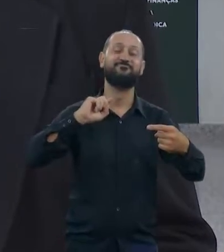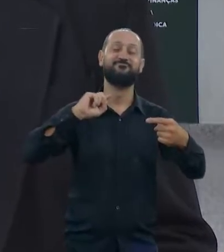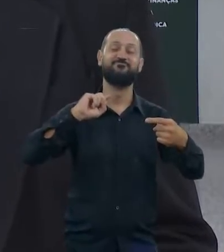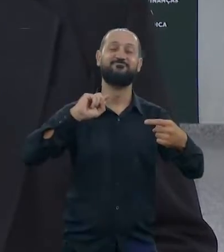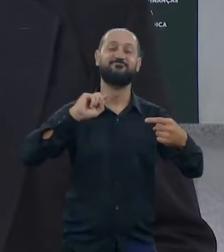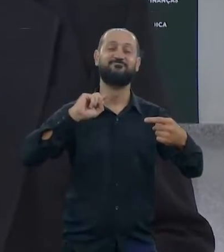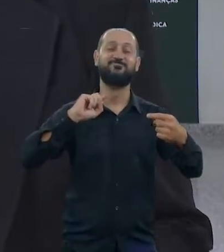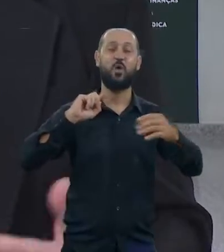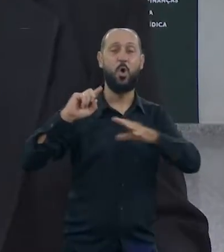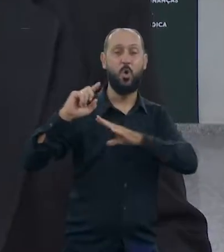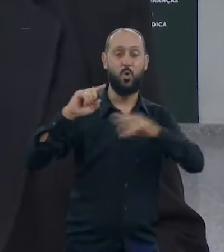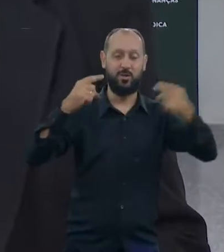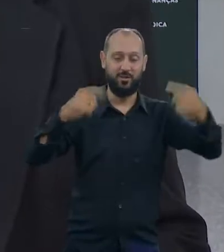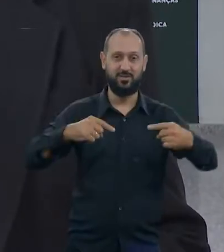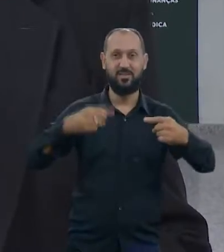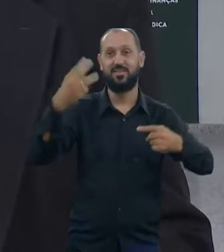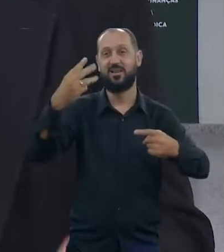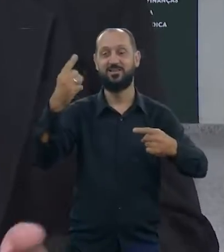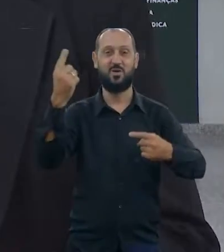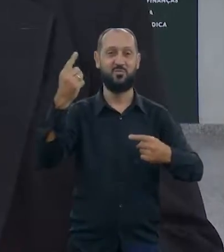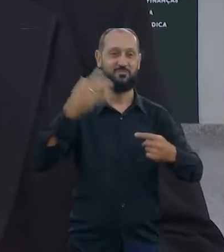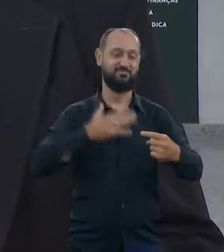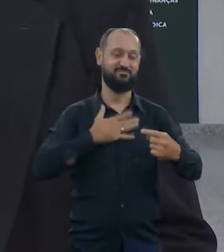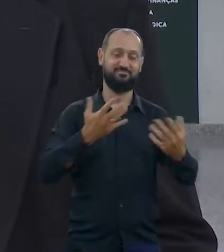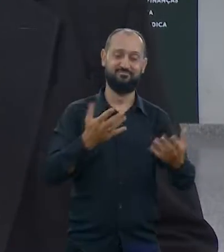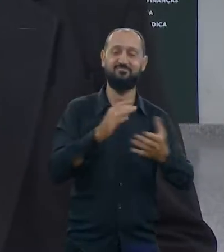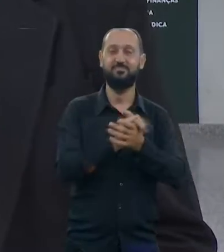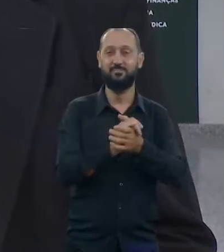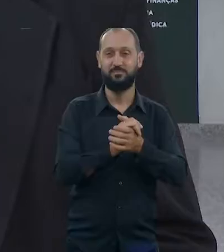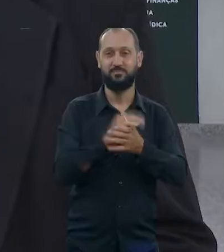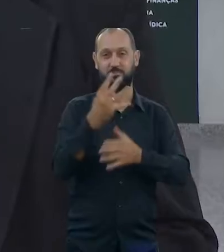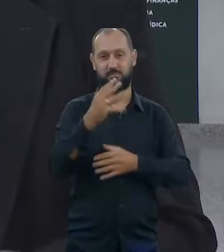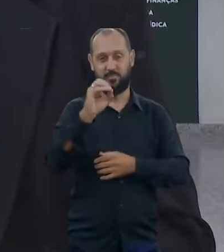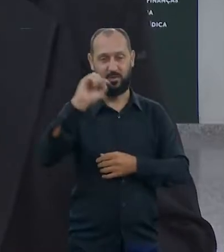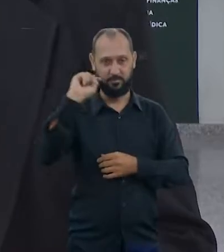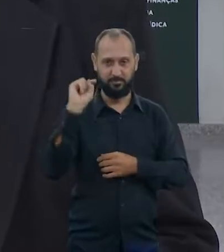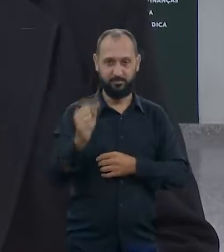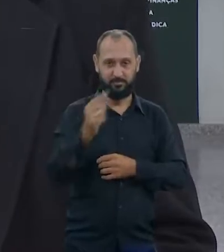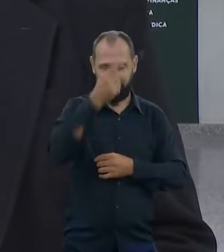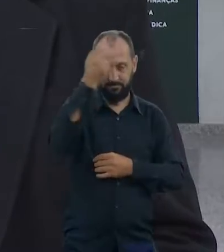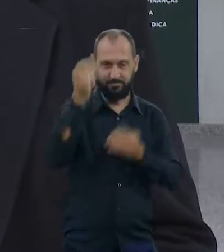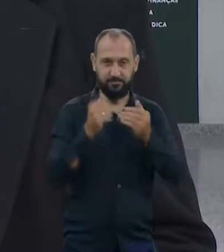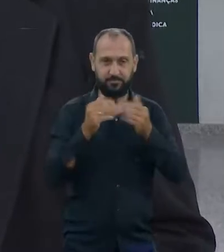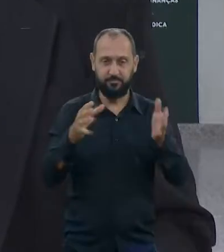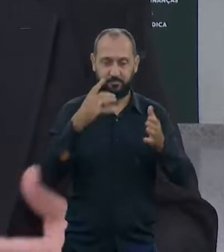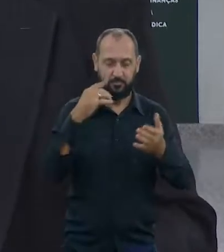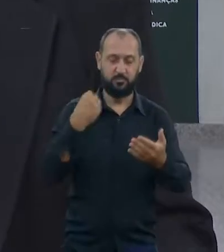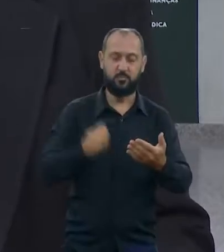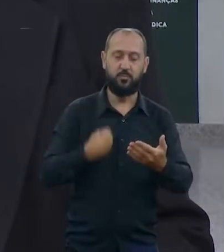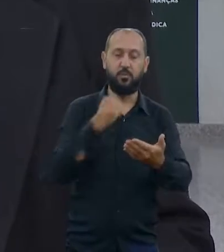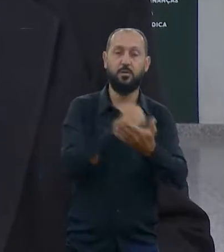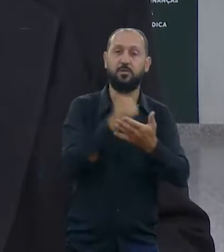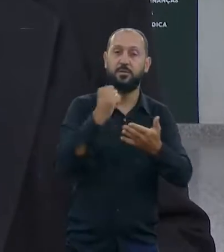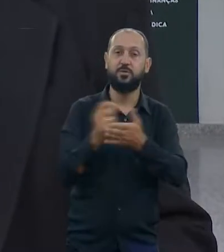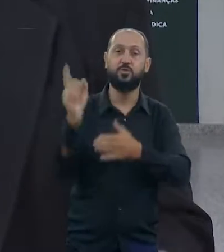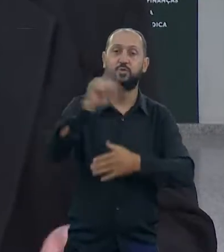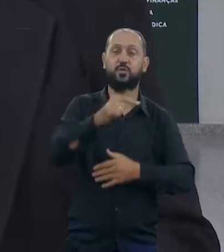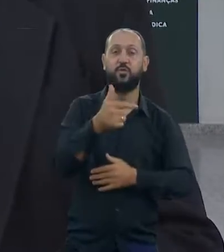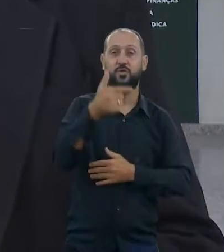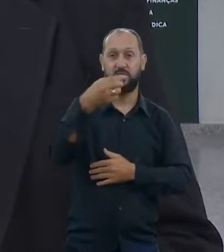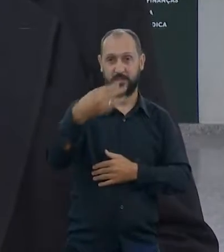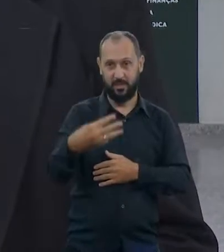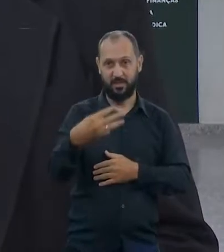pelos rubro-negros por 3-1. O público recorde de quase 40 mil torcedores foi registrado